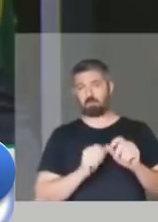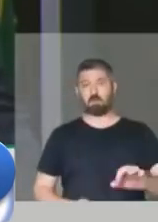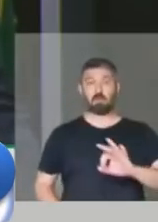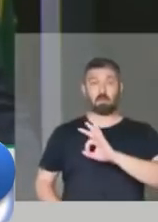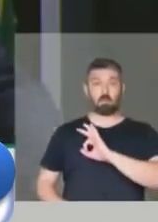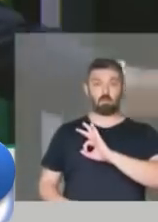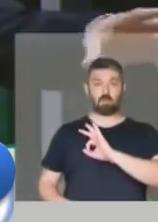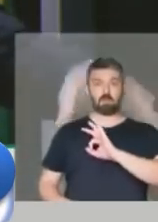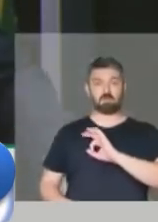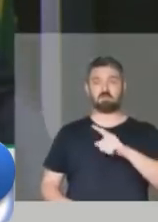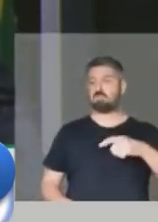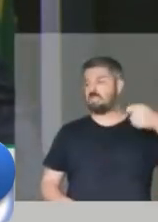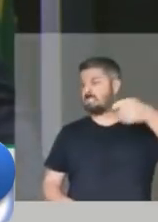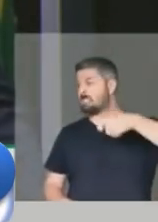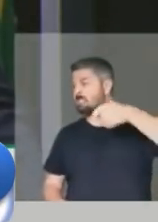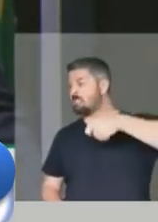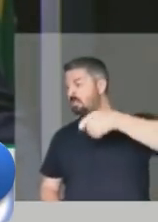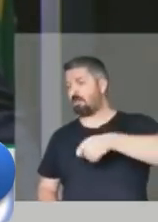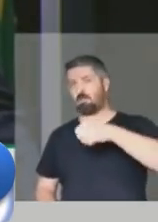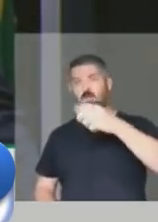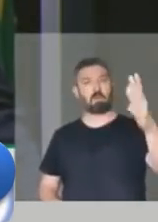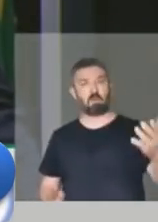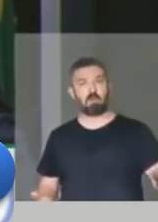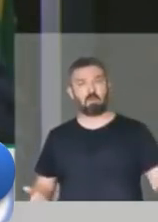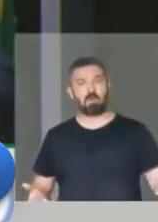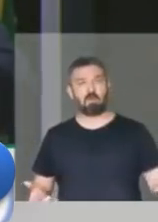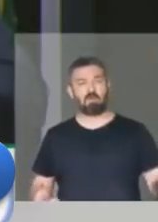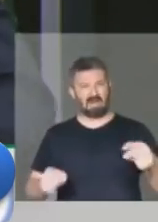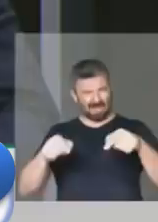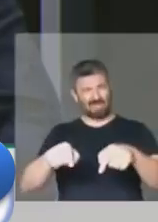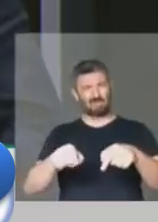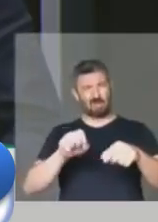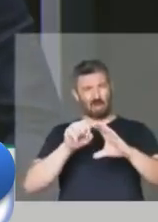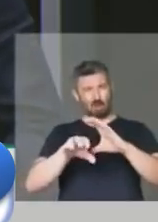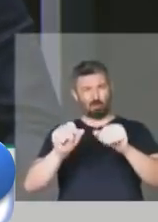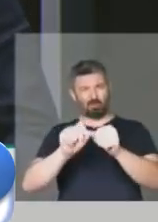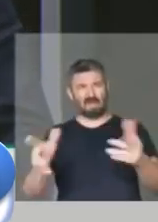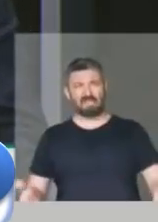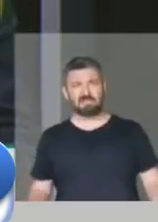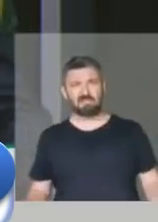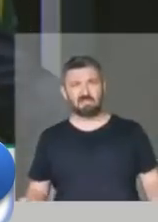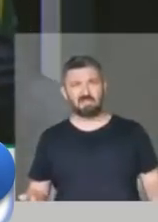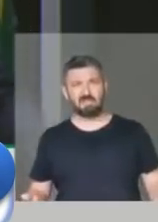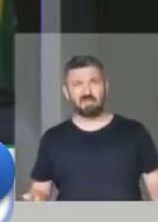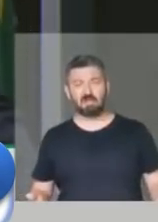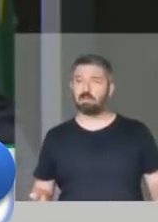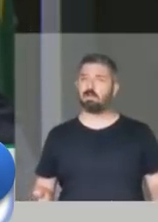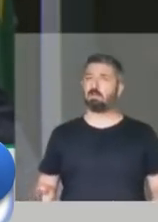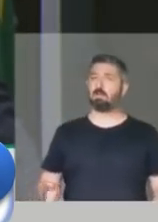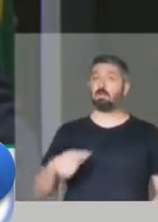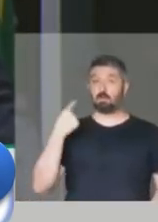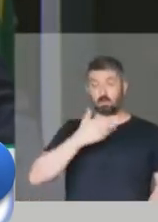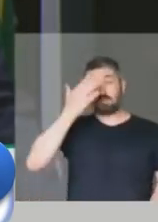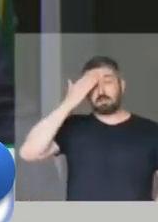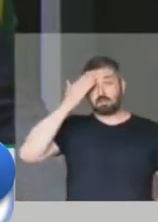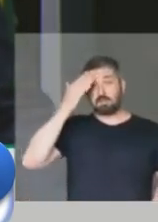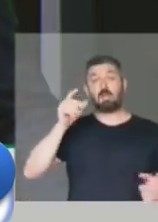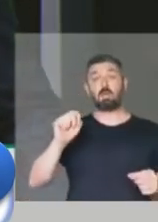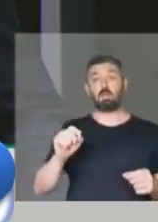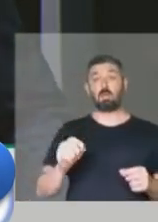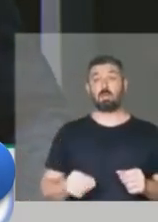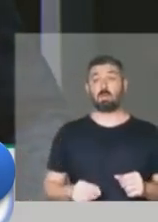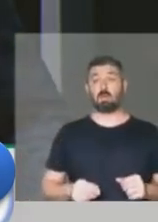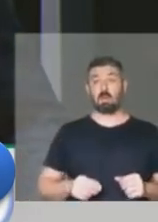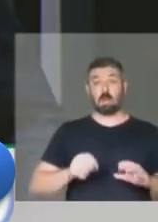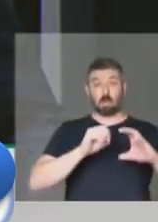policial como opressor, como fascista. É isso que a Rede Globo vem fazendo. E a Rede Globo, todos sabemos que foi contra a